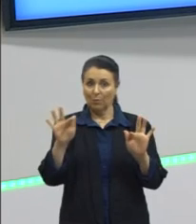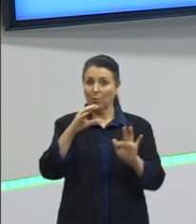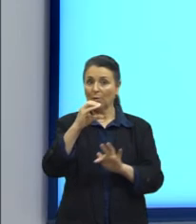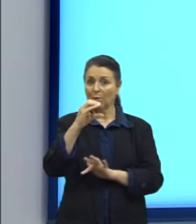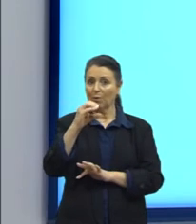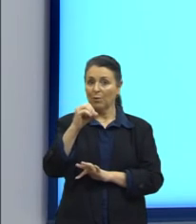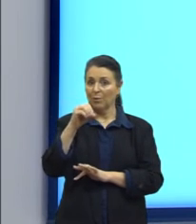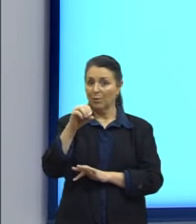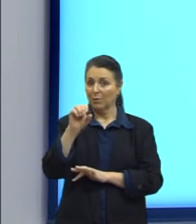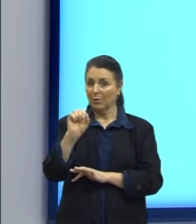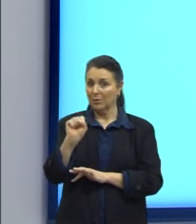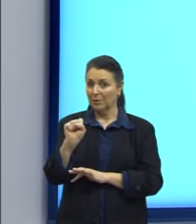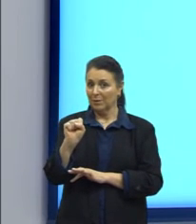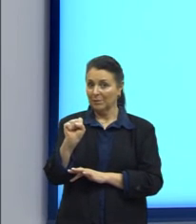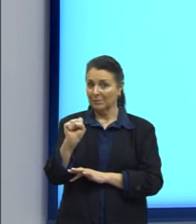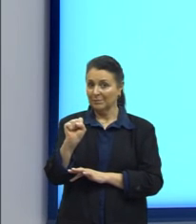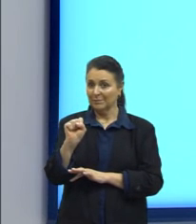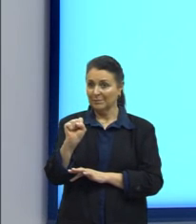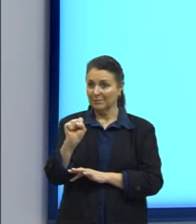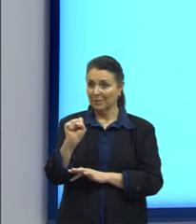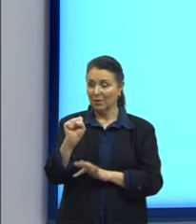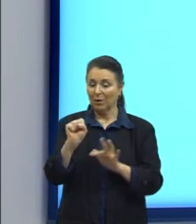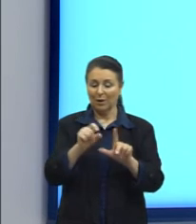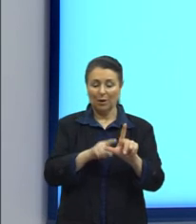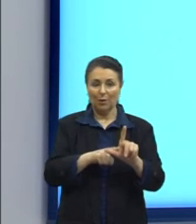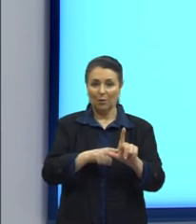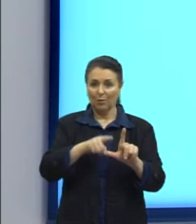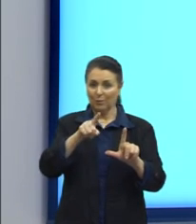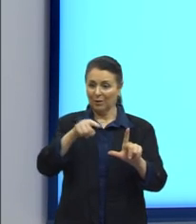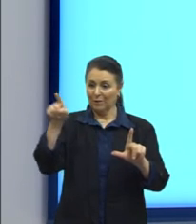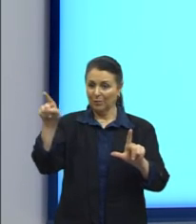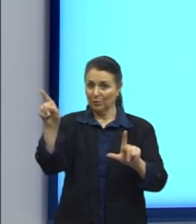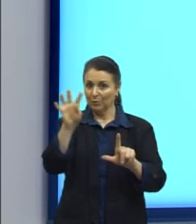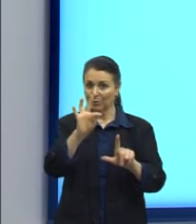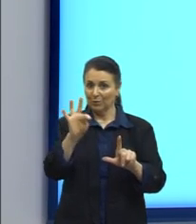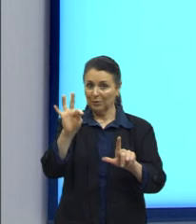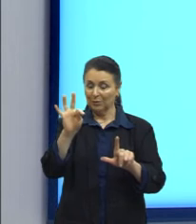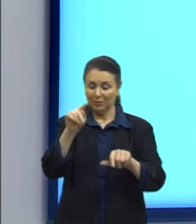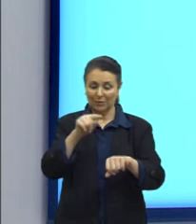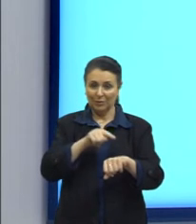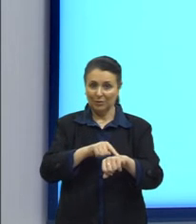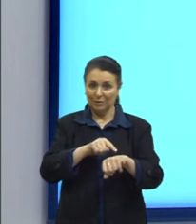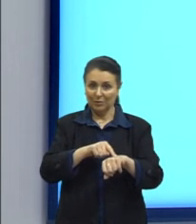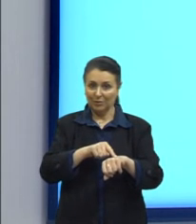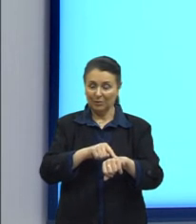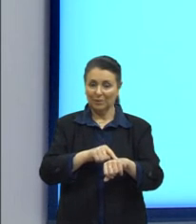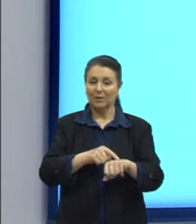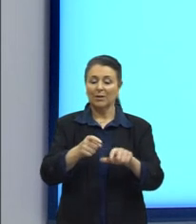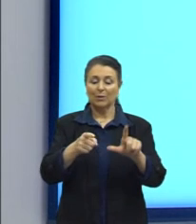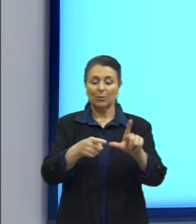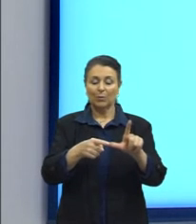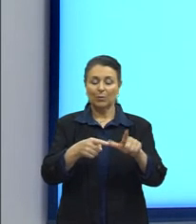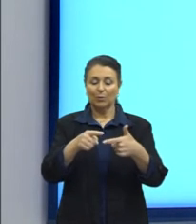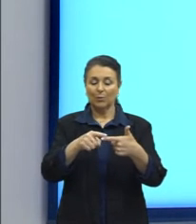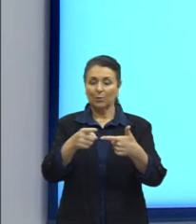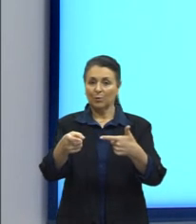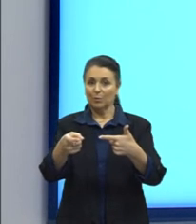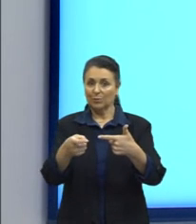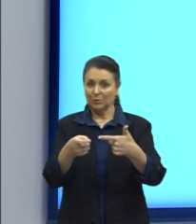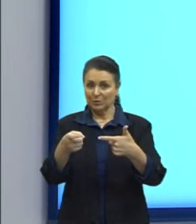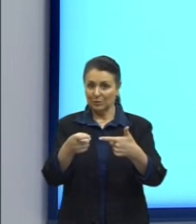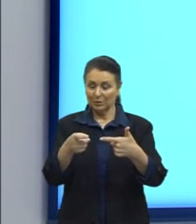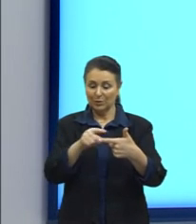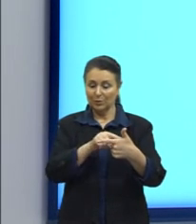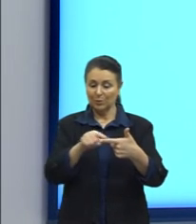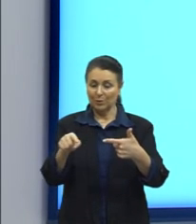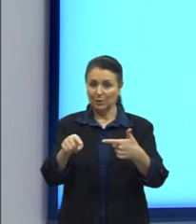né num gráfico no tempo aplicado no tempo então fica assim né o nosso gráfico ele vai ter o eixo X e o eixo do tempo